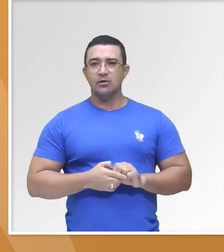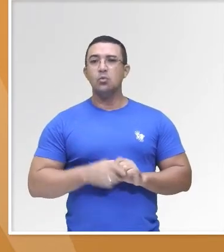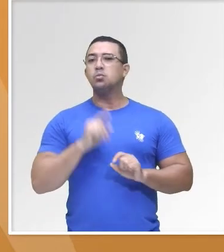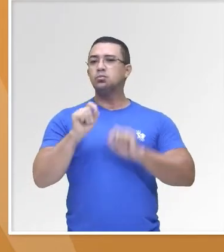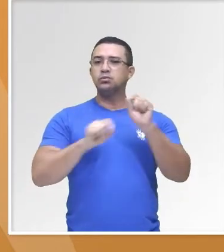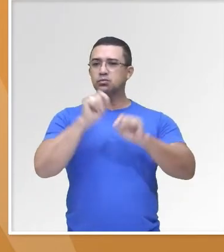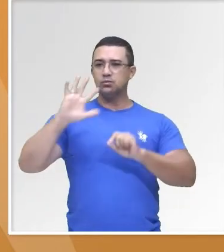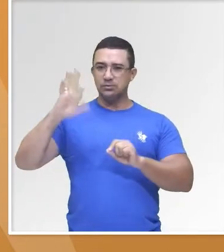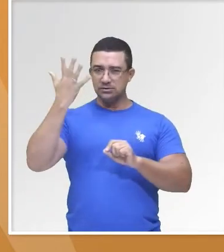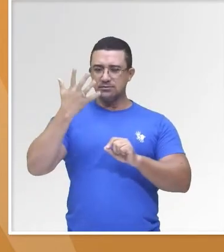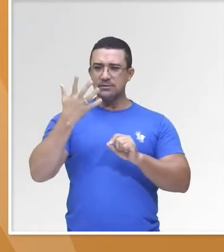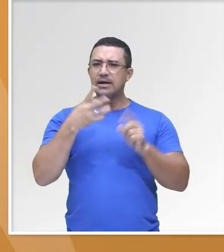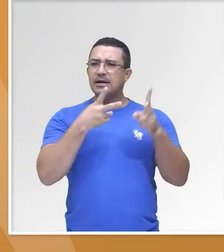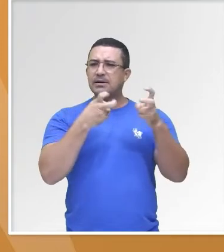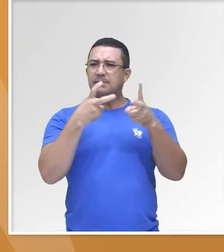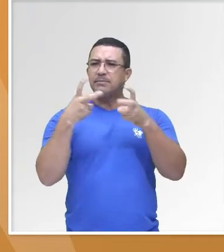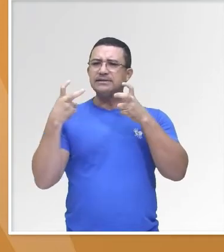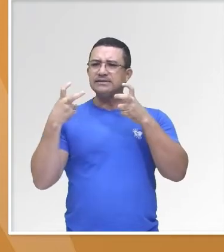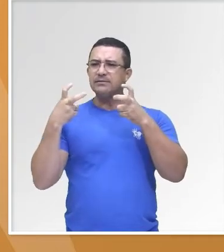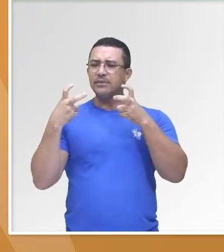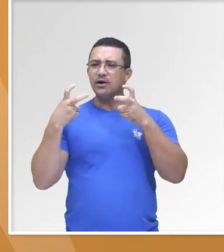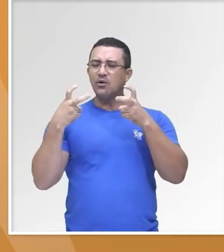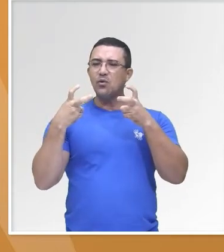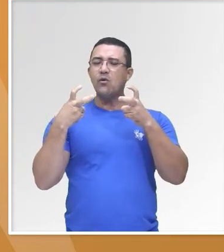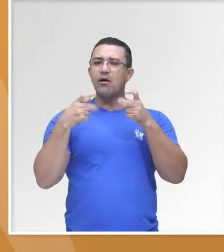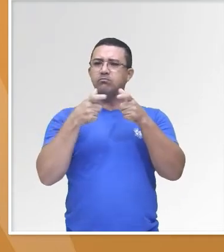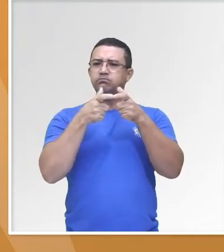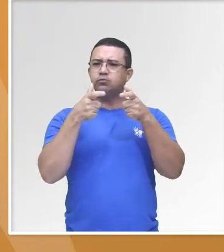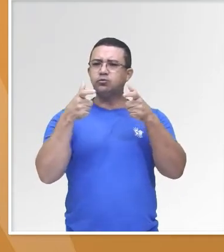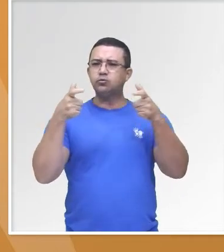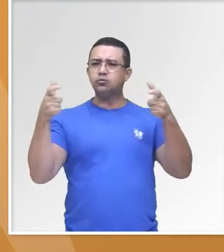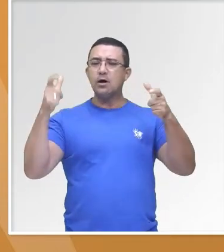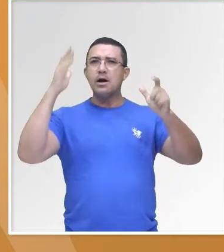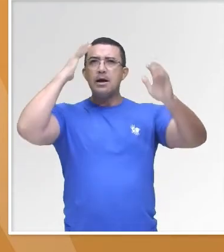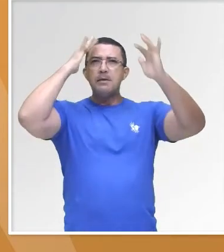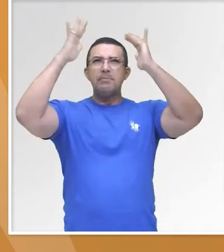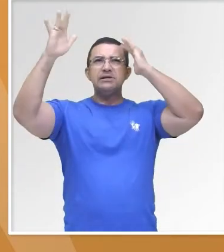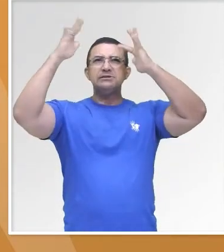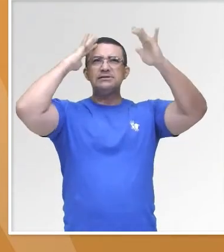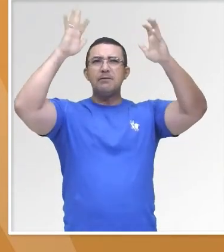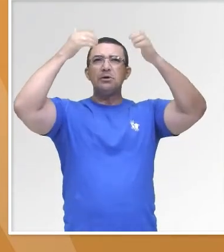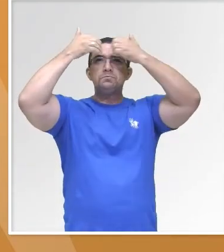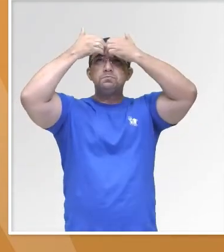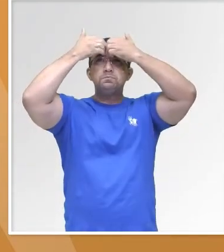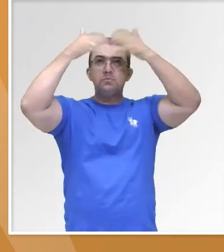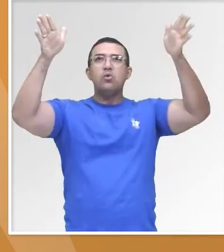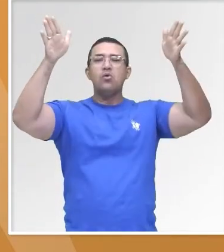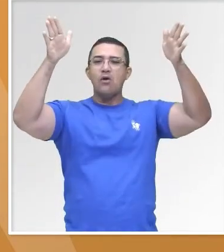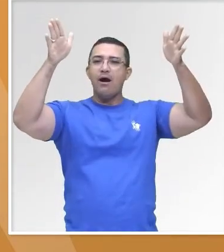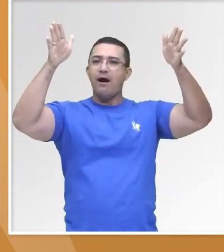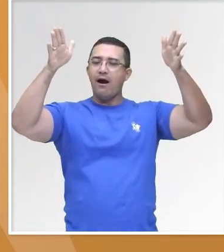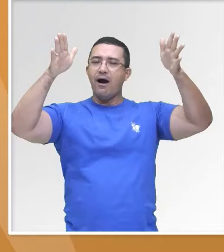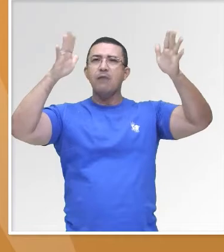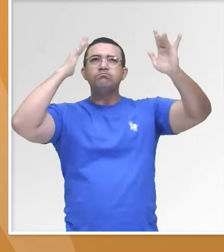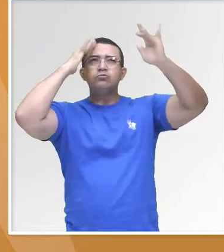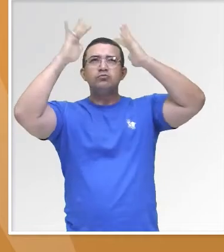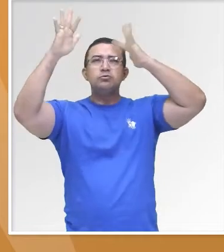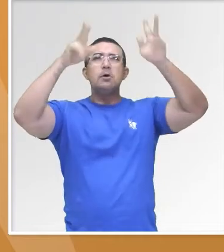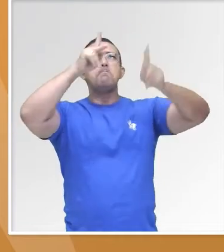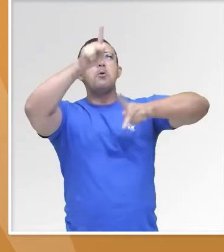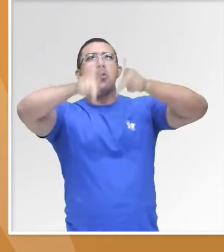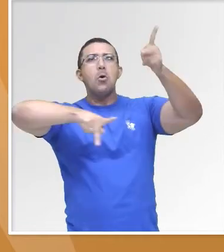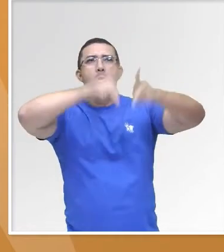maneira, percebeu-se, criou-se uma amplitude de pensamento, veio aí uma reflexão sobre o povo, sobre